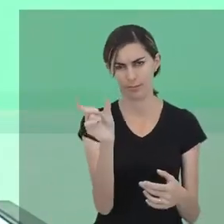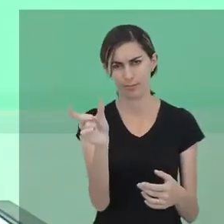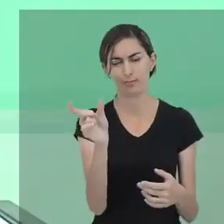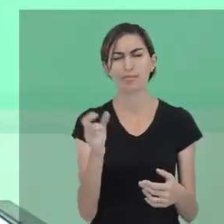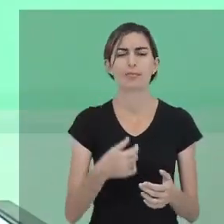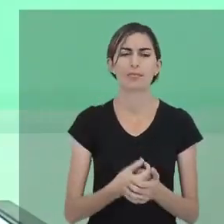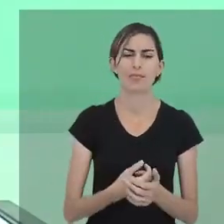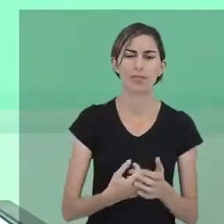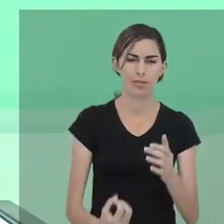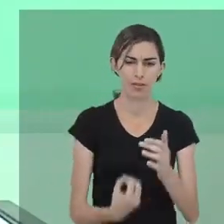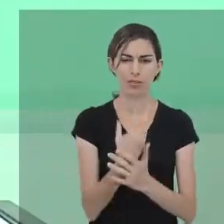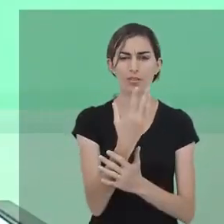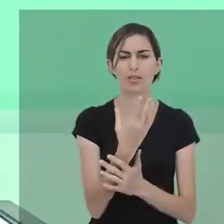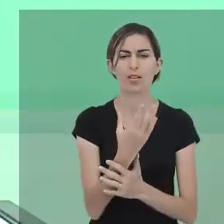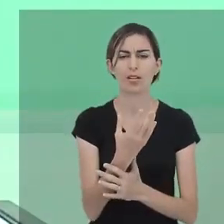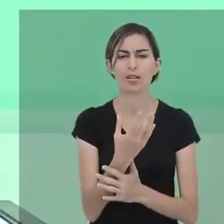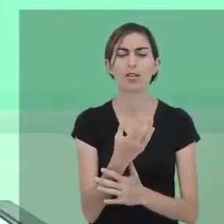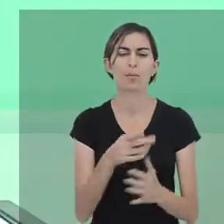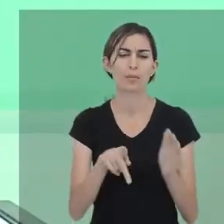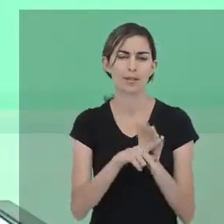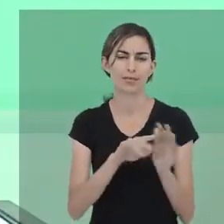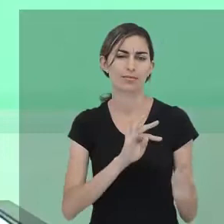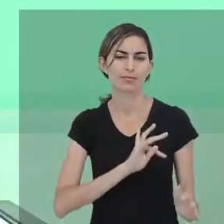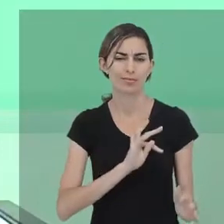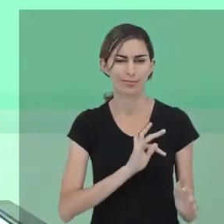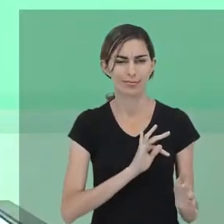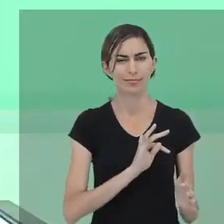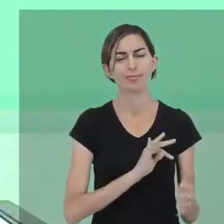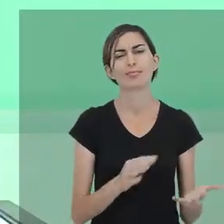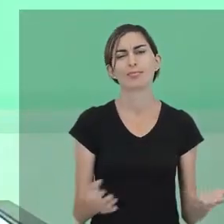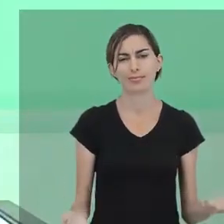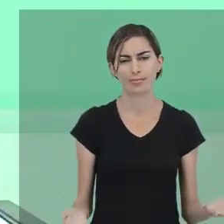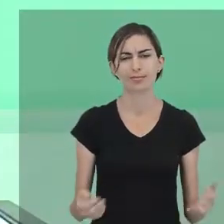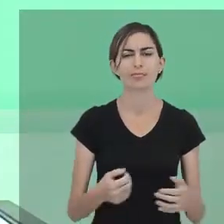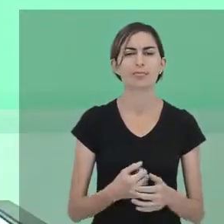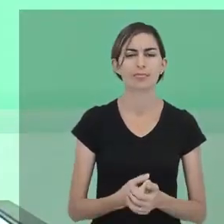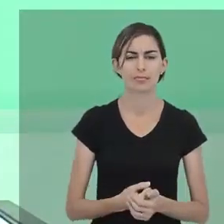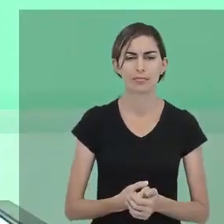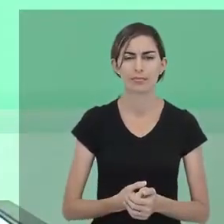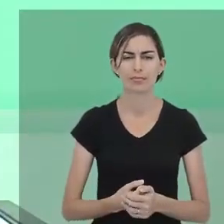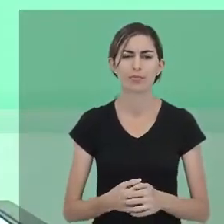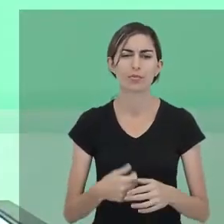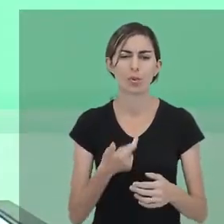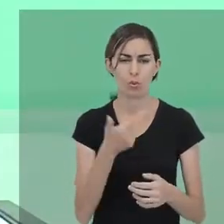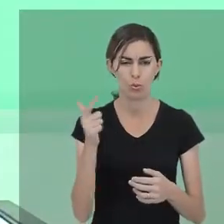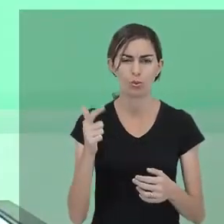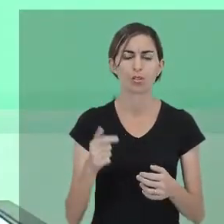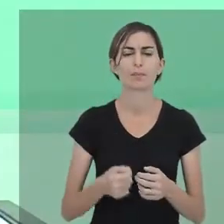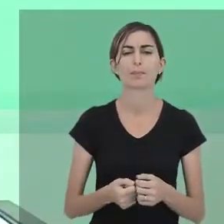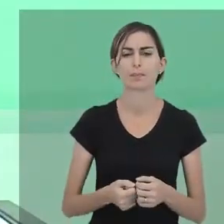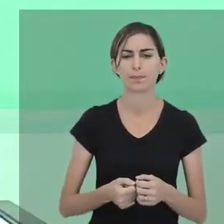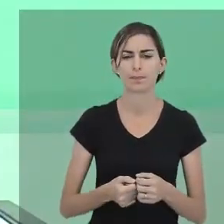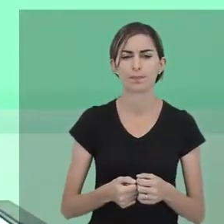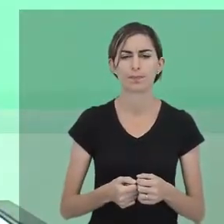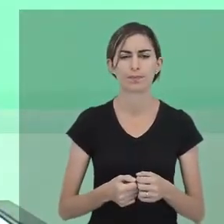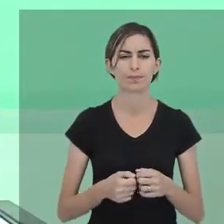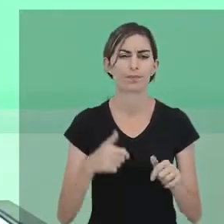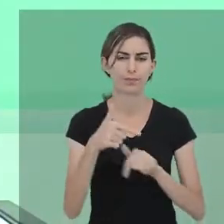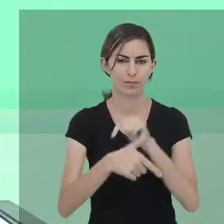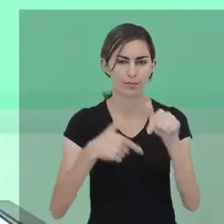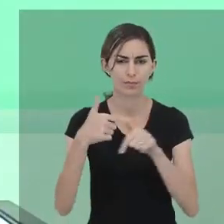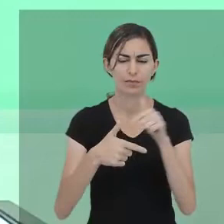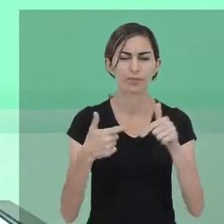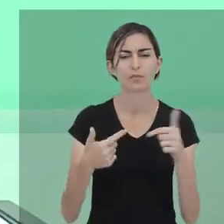e formou ela numa profissão, technique, technician, ok? Você vai trabalhar